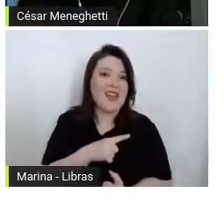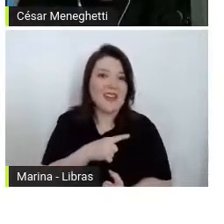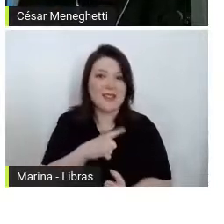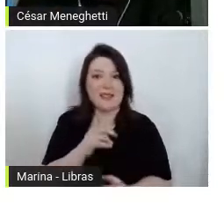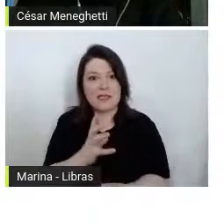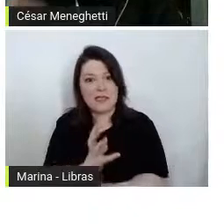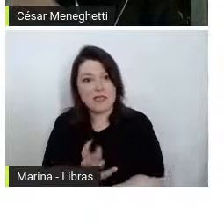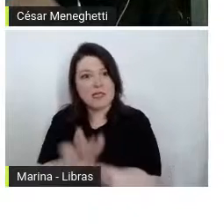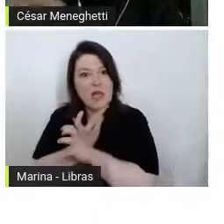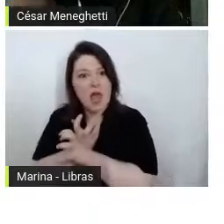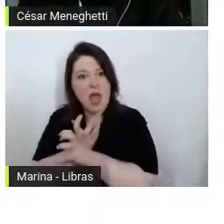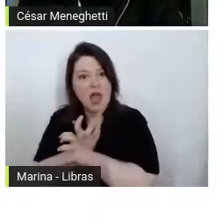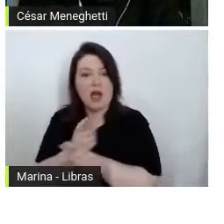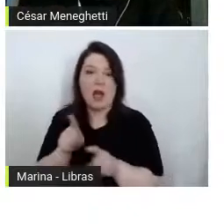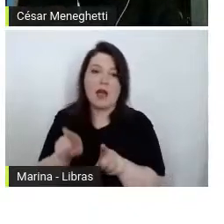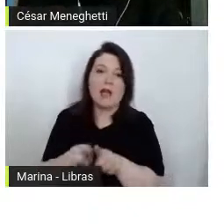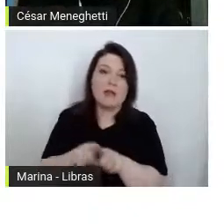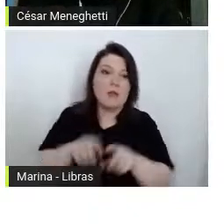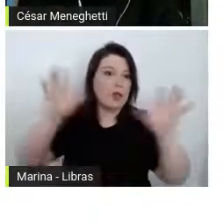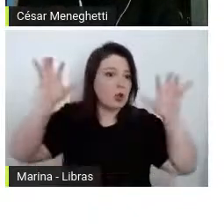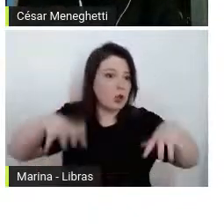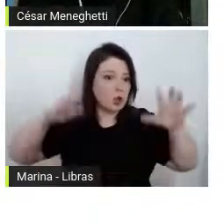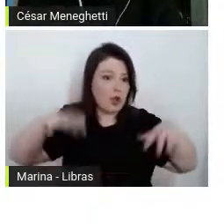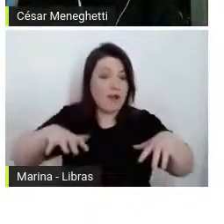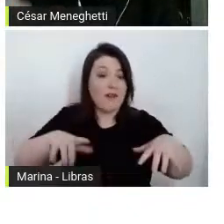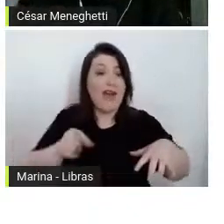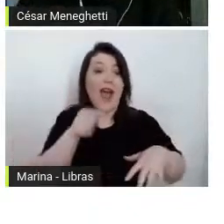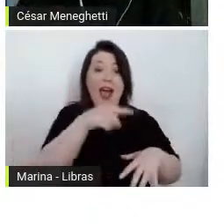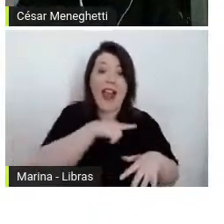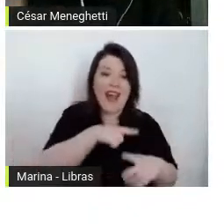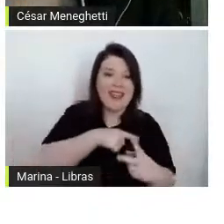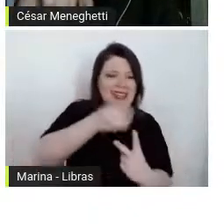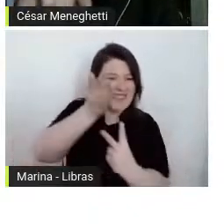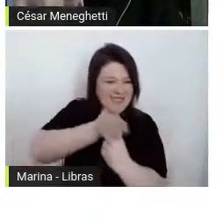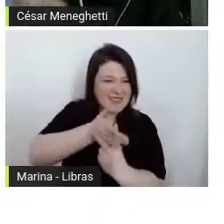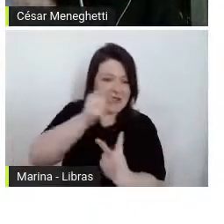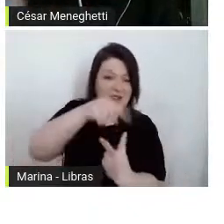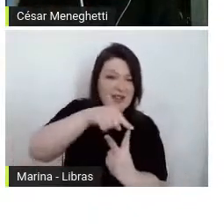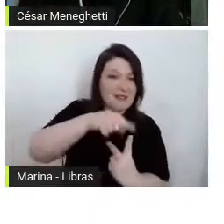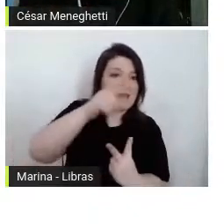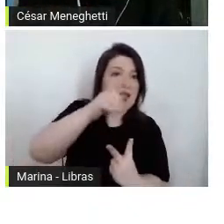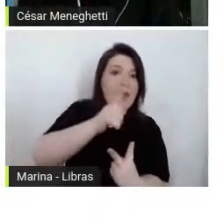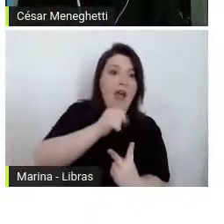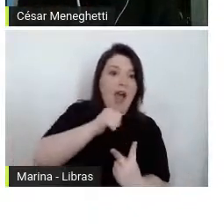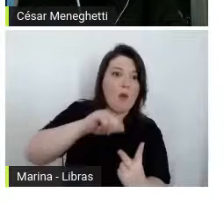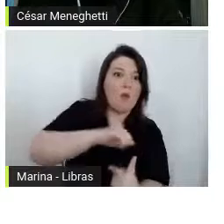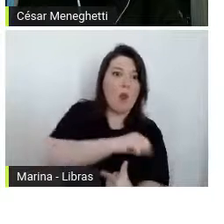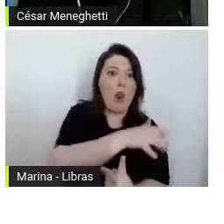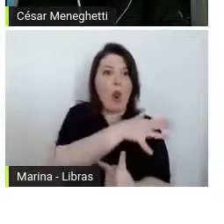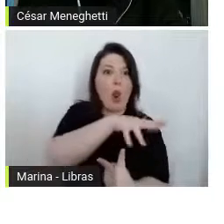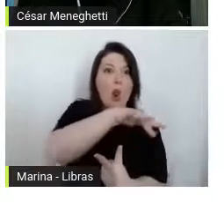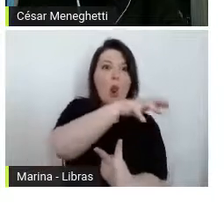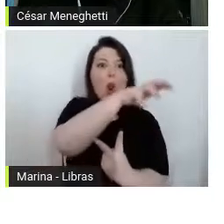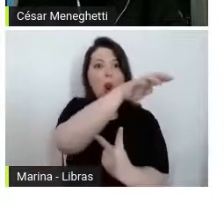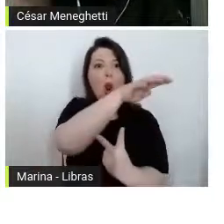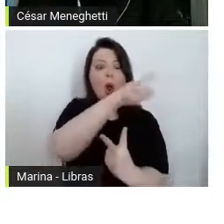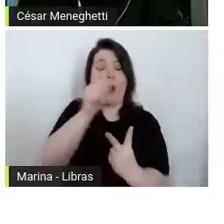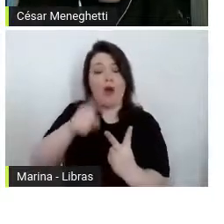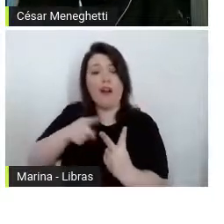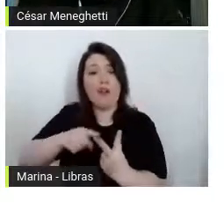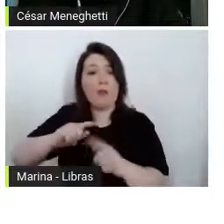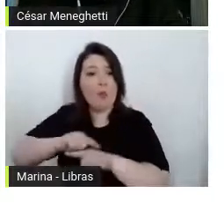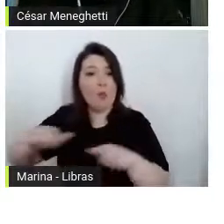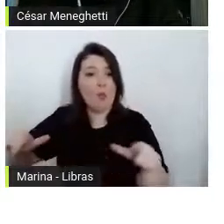ou alagamentos ou zona desértica. Aquilo que. E ele está bem também, como todos